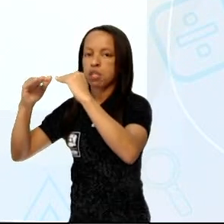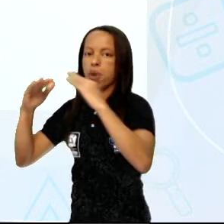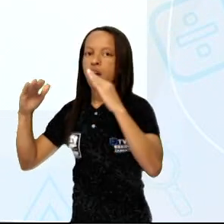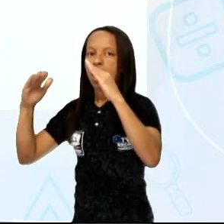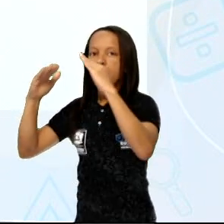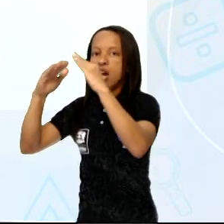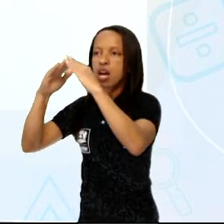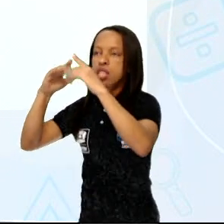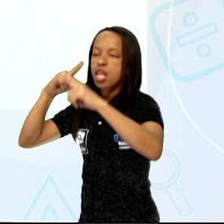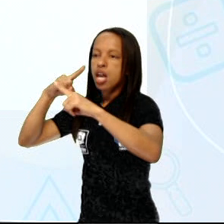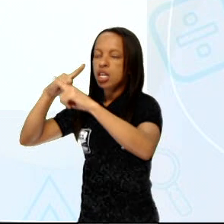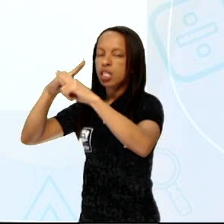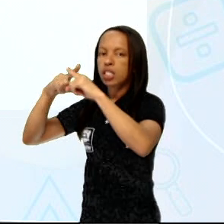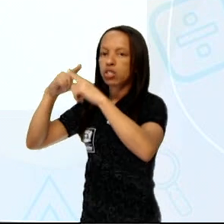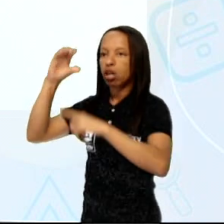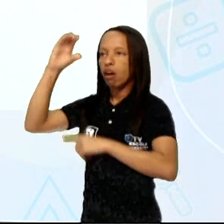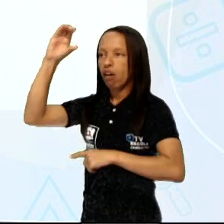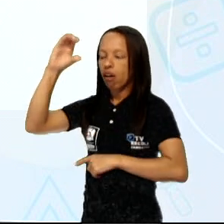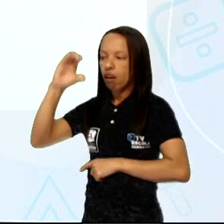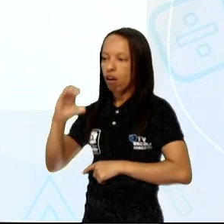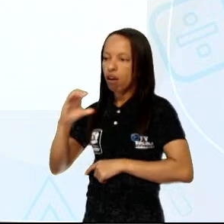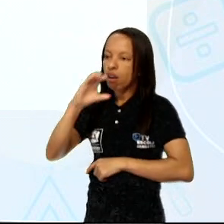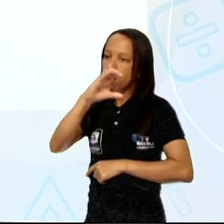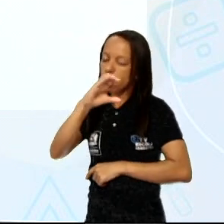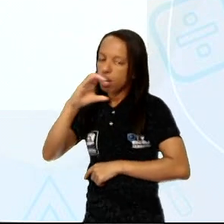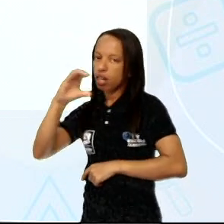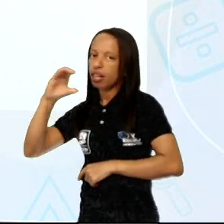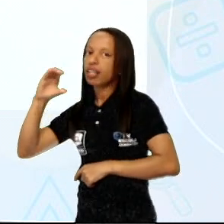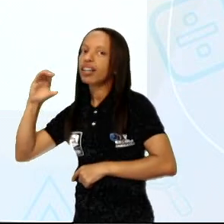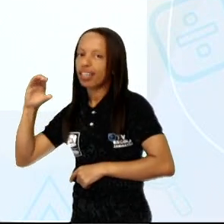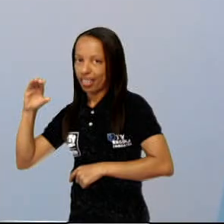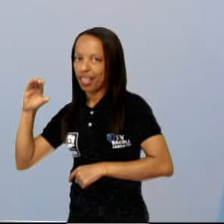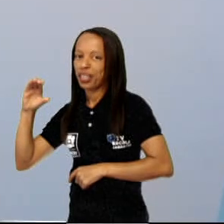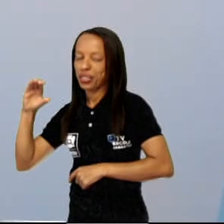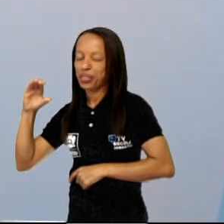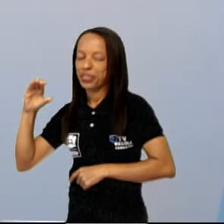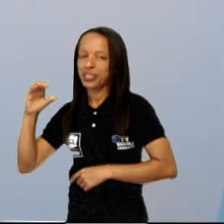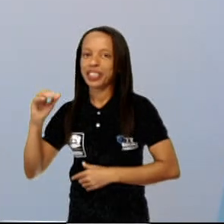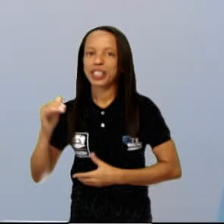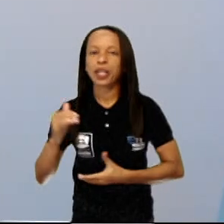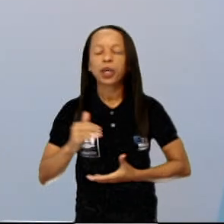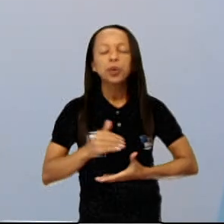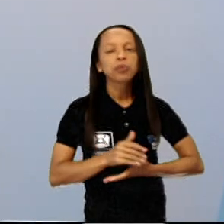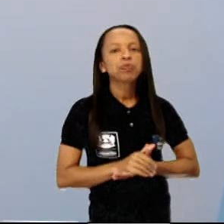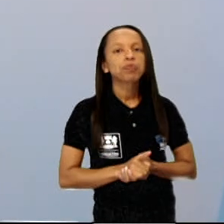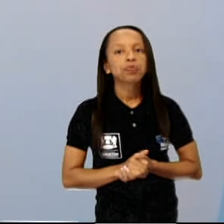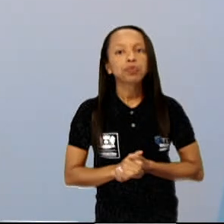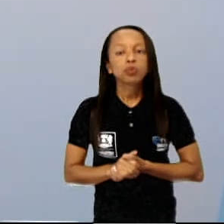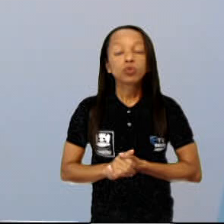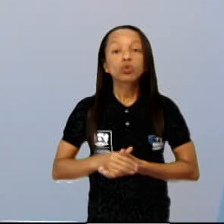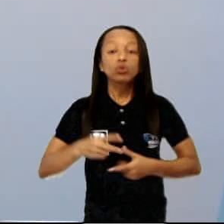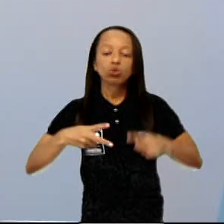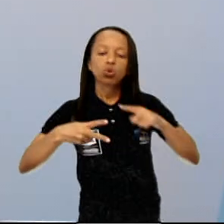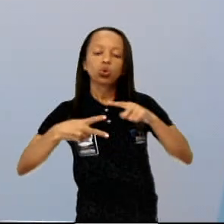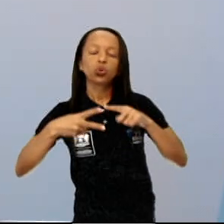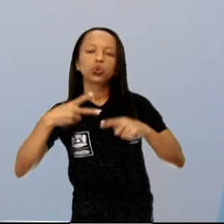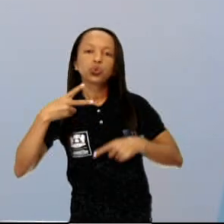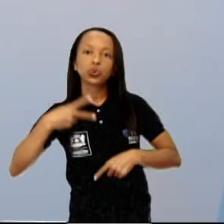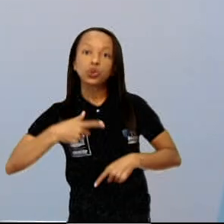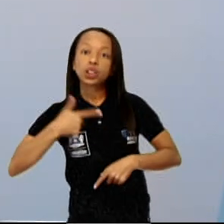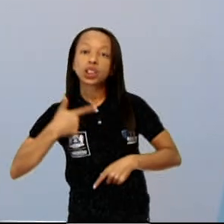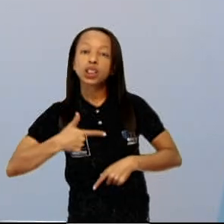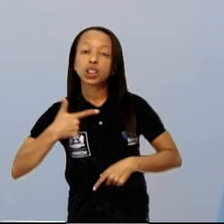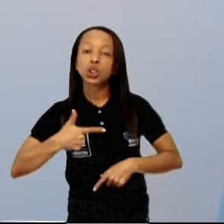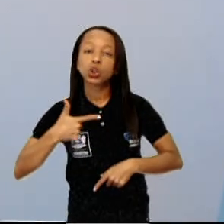igreja, certo? Bispo, arcebispo, cardeal. A gente tem o segundo grupo, né, que é chamado de